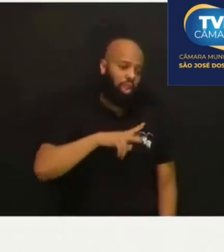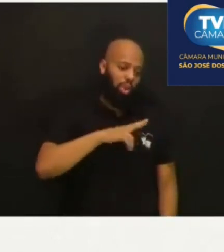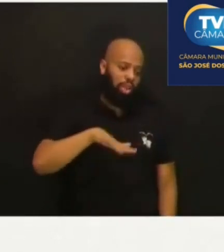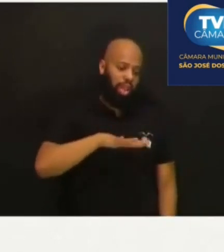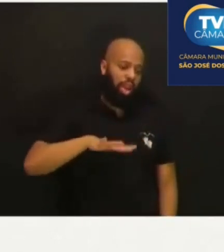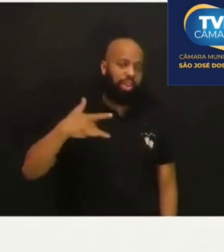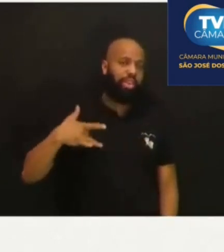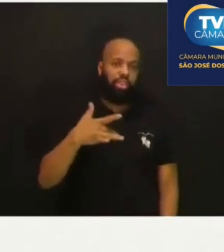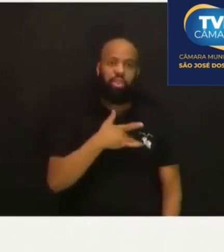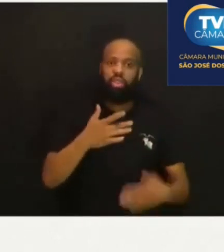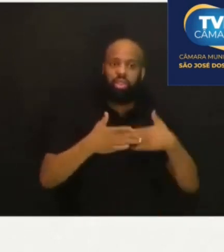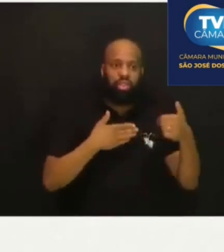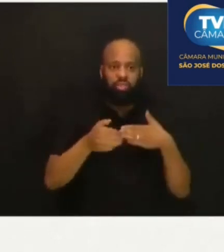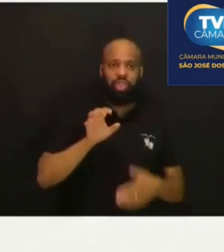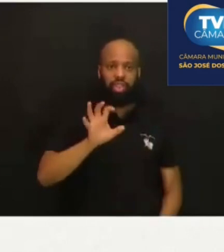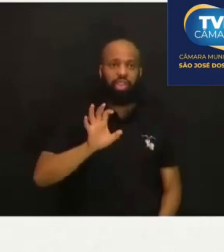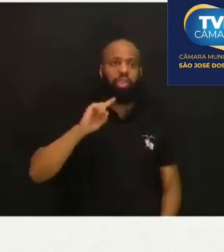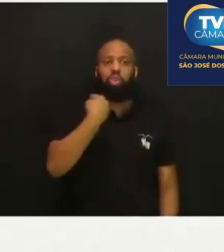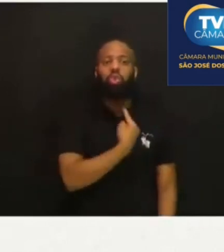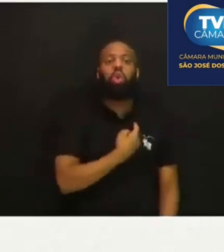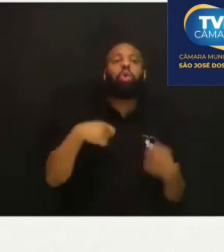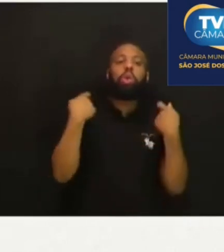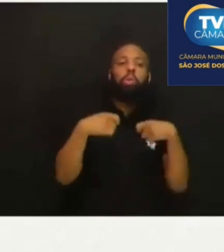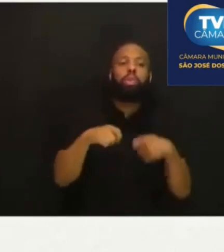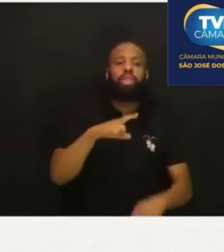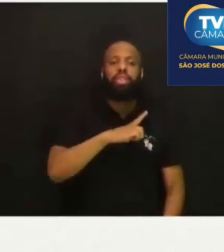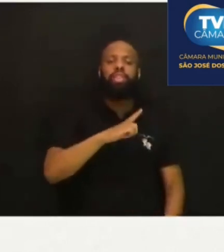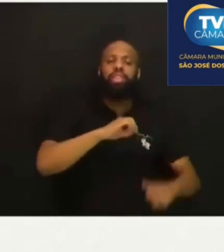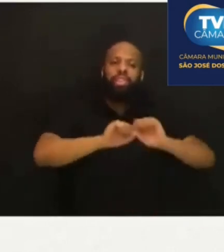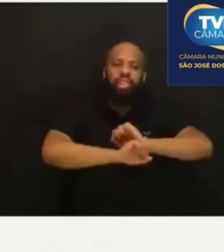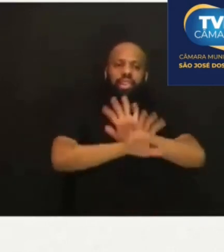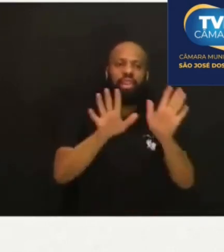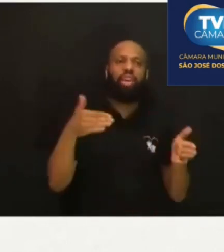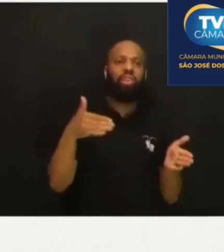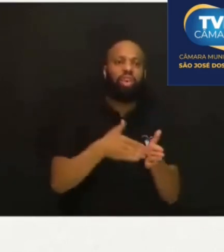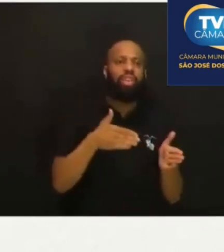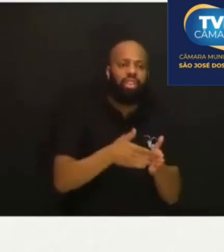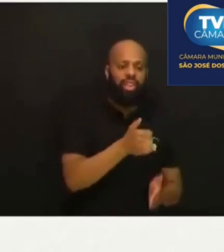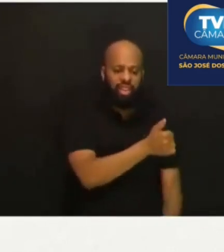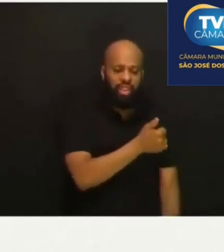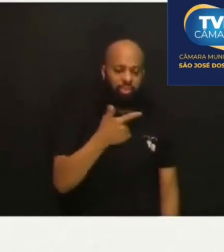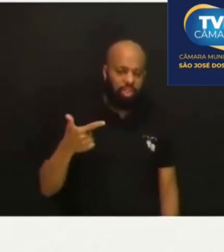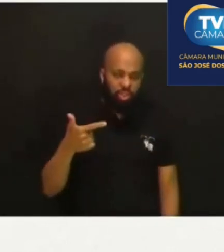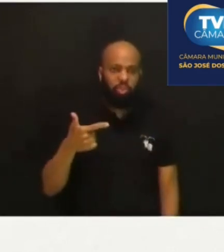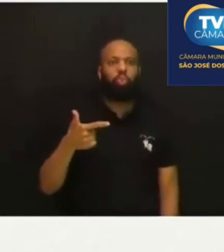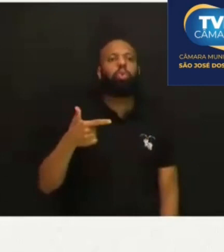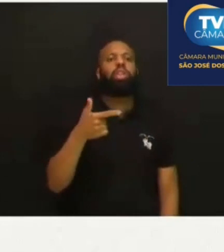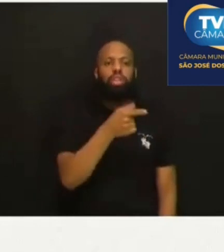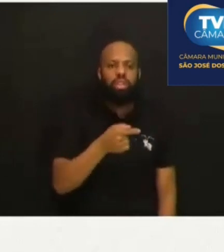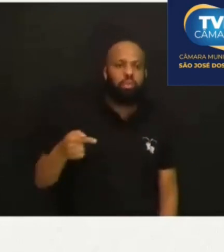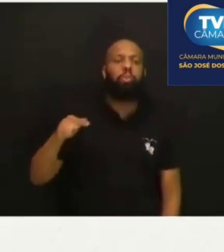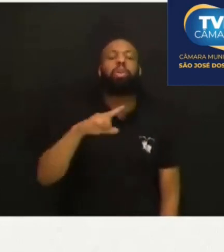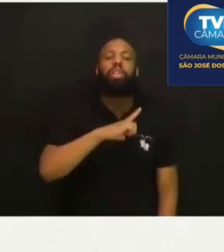não importa isso, nós precisamos ter muito claro que até a 12ª semana nós temos um ser